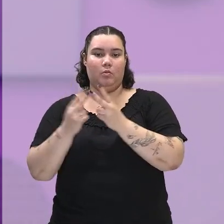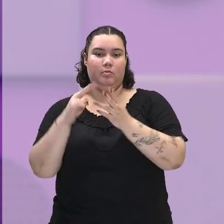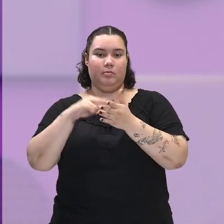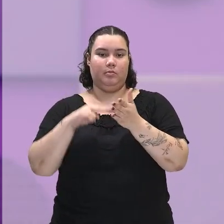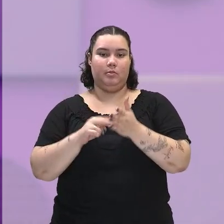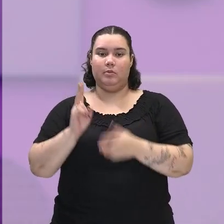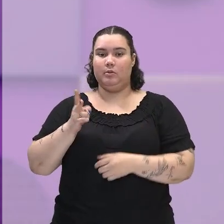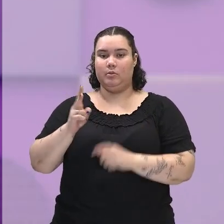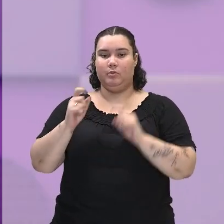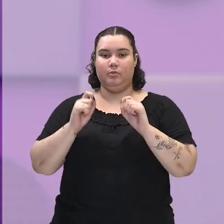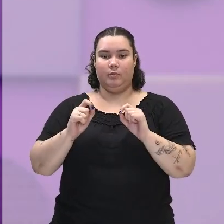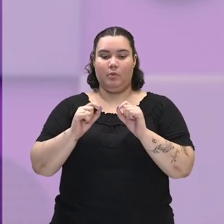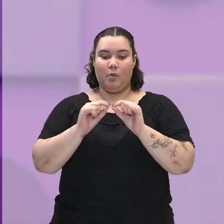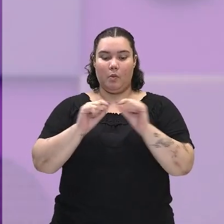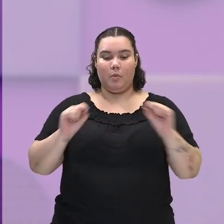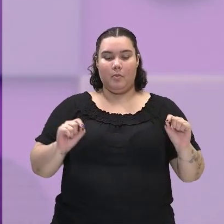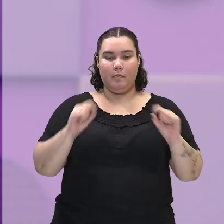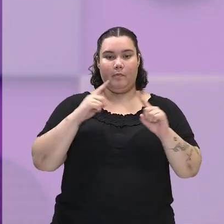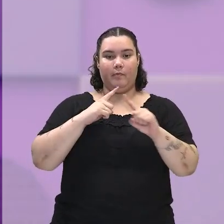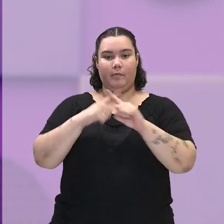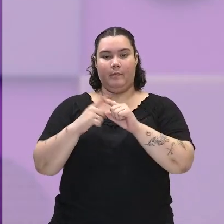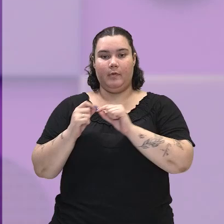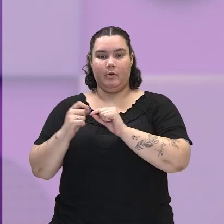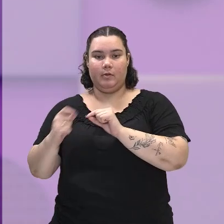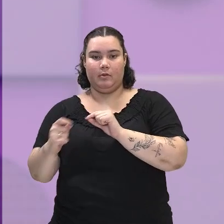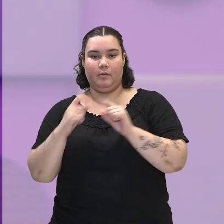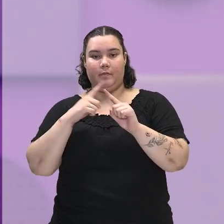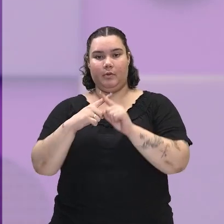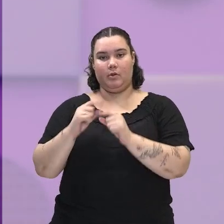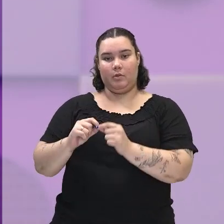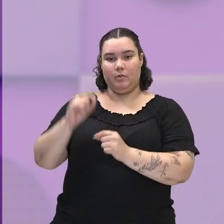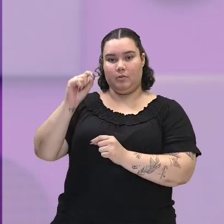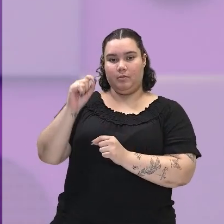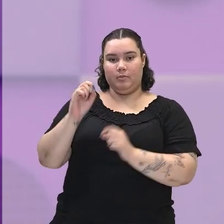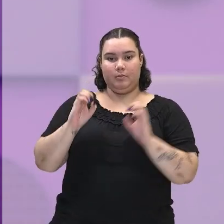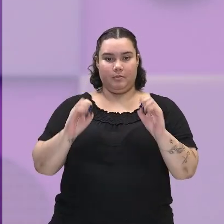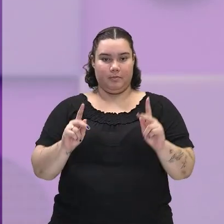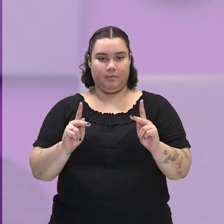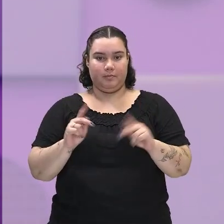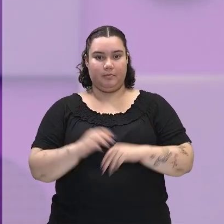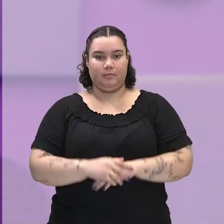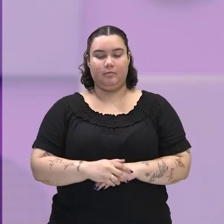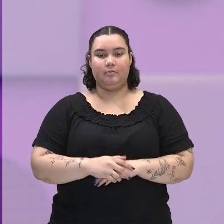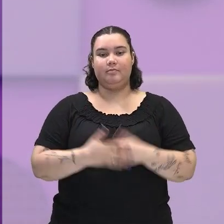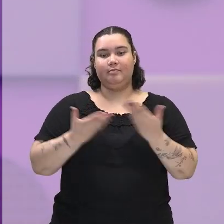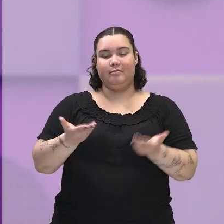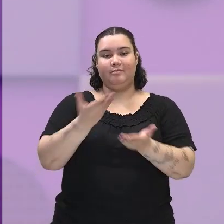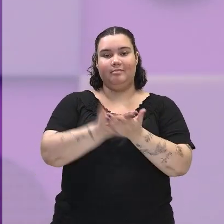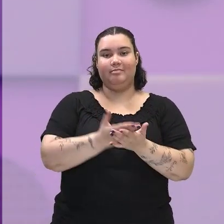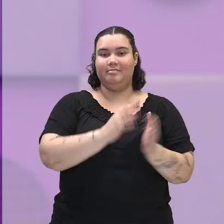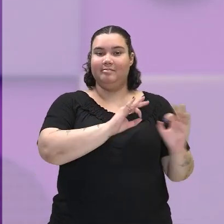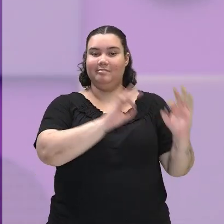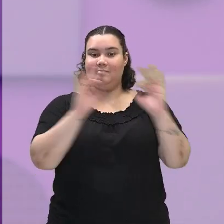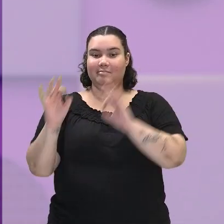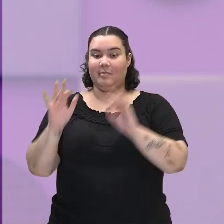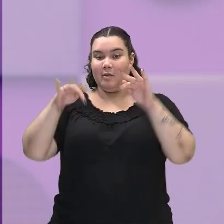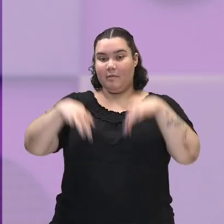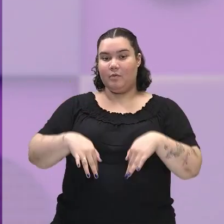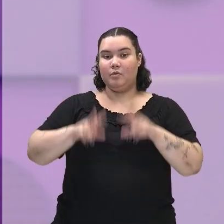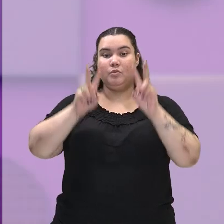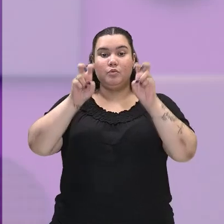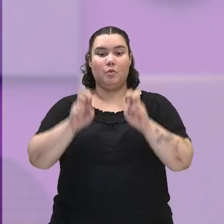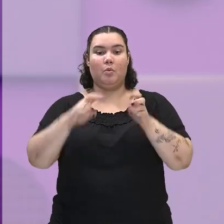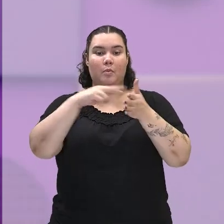Sempre eu vou multiplicar o comprimento pela largura vezes a altura. Beleza? Então, essa foi a nossa aula sobre o volume